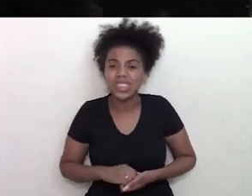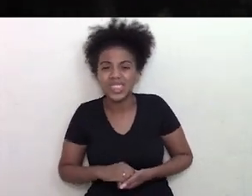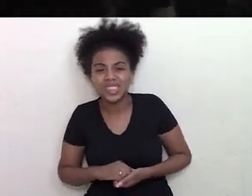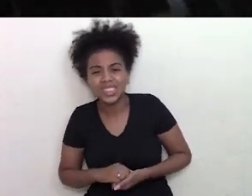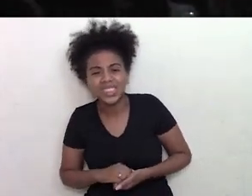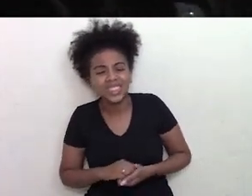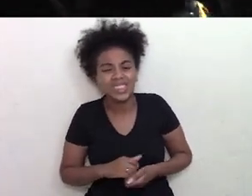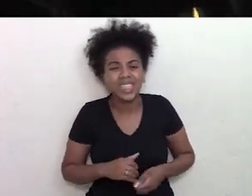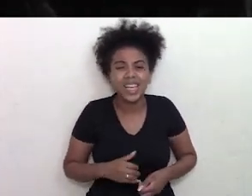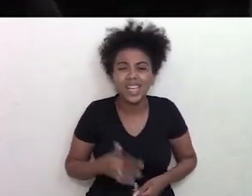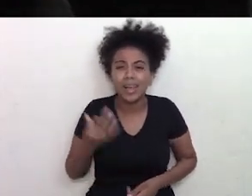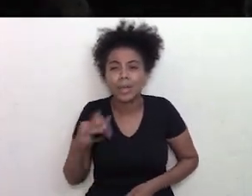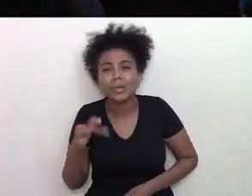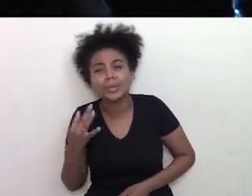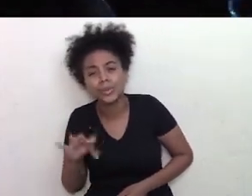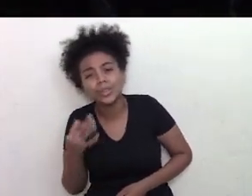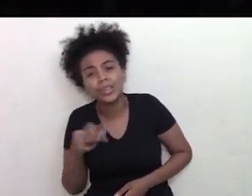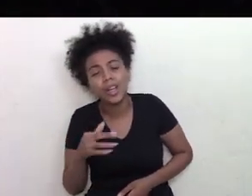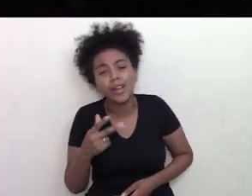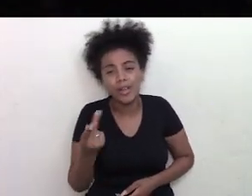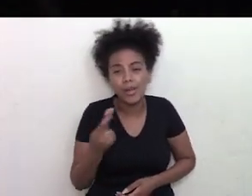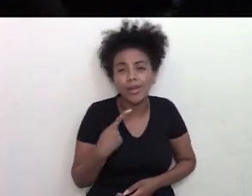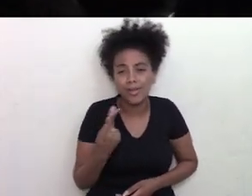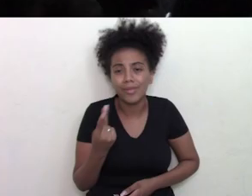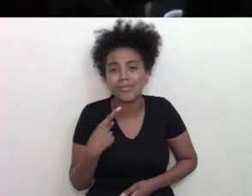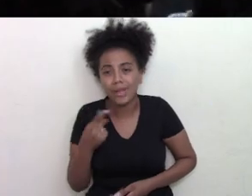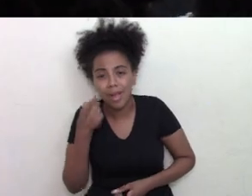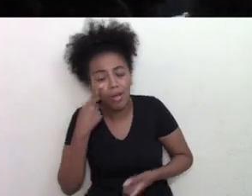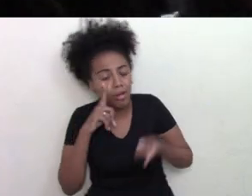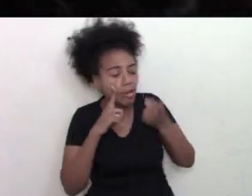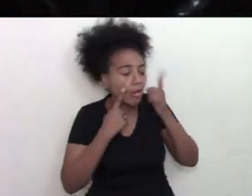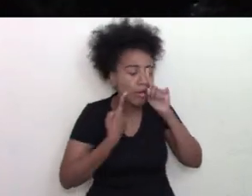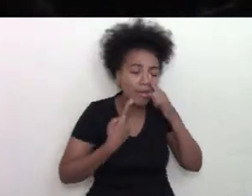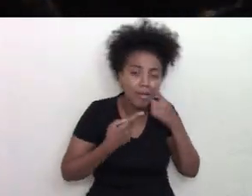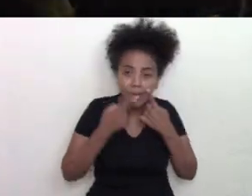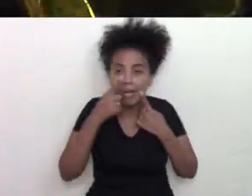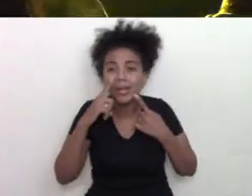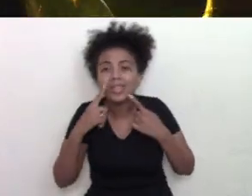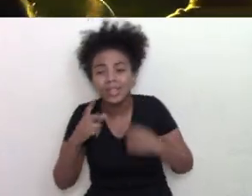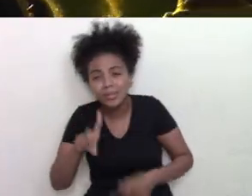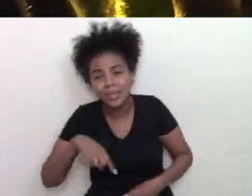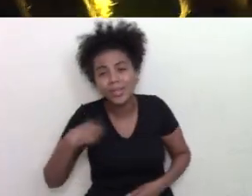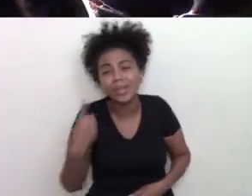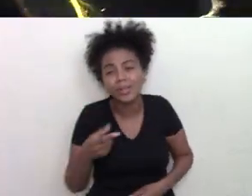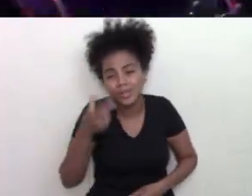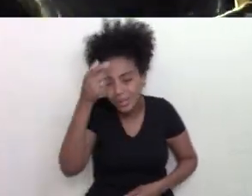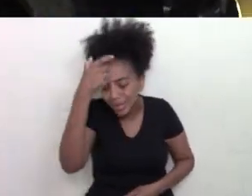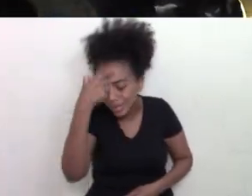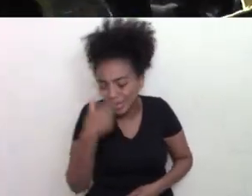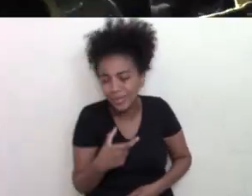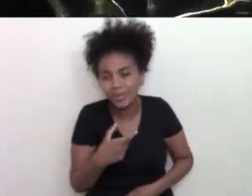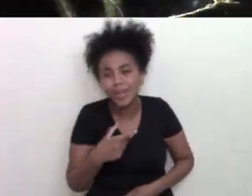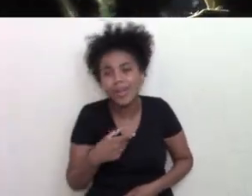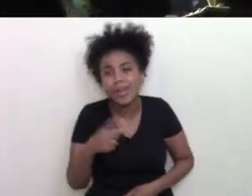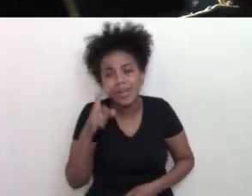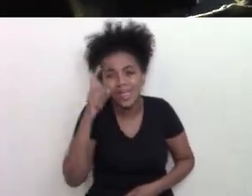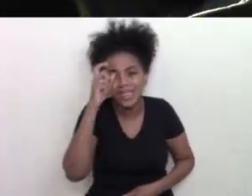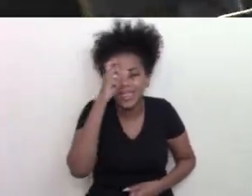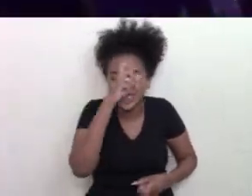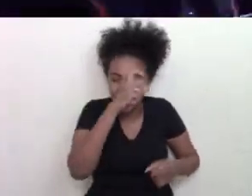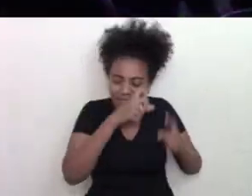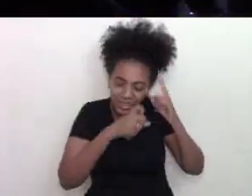feridas em você, também em mim. Me fez chorar ao se entregar a outra alguém. Sinto saudades, mas eu vou